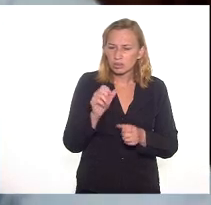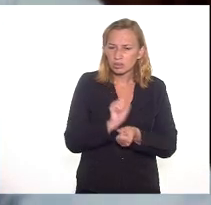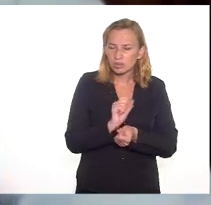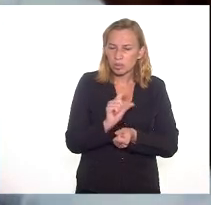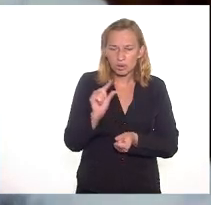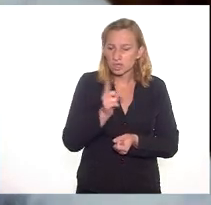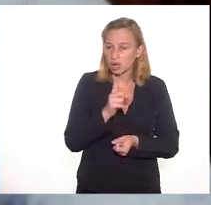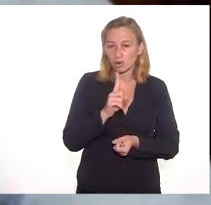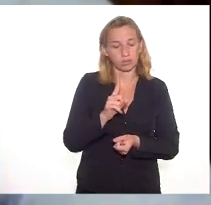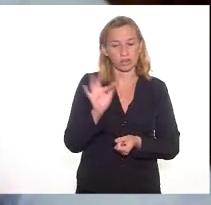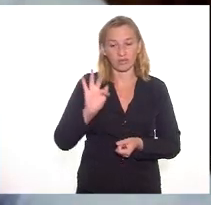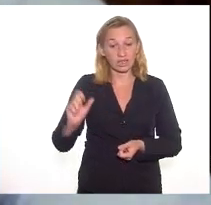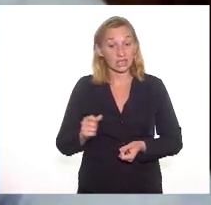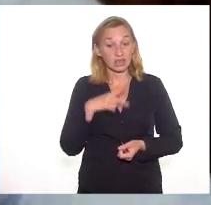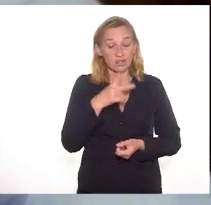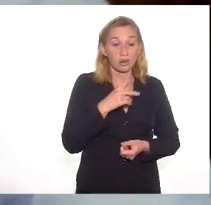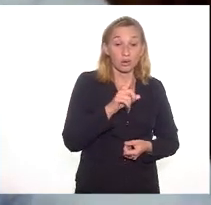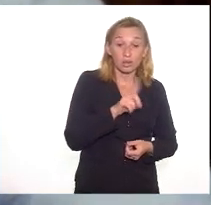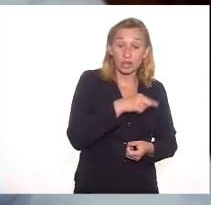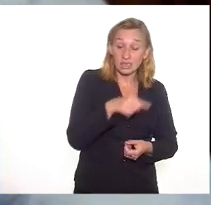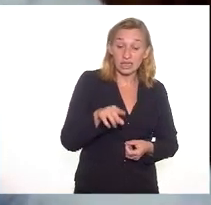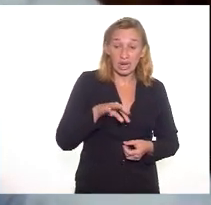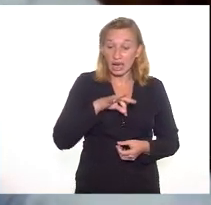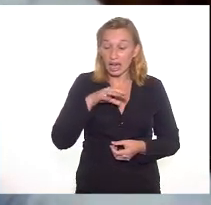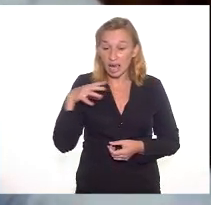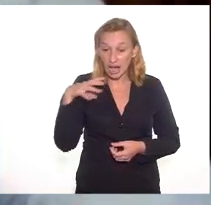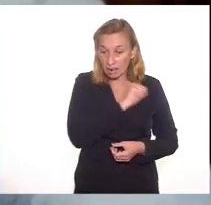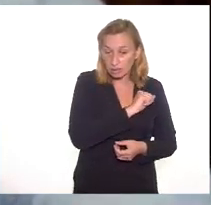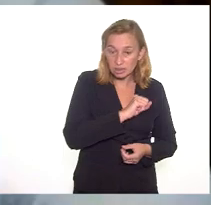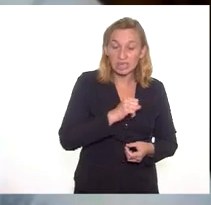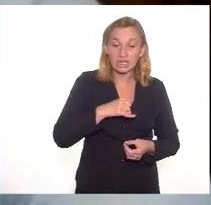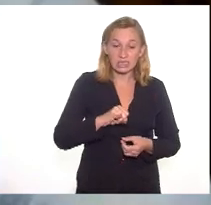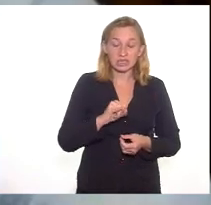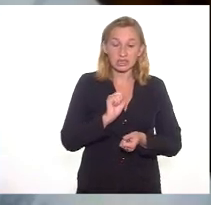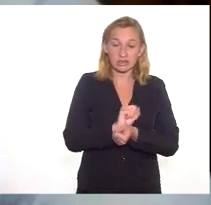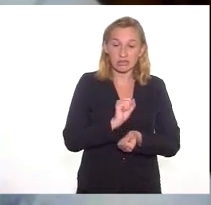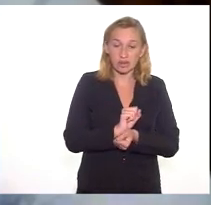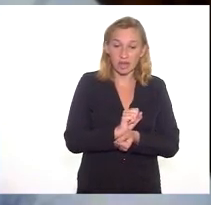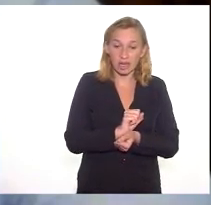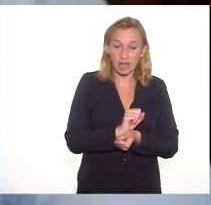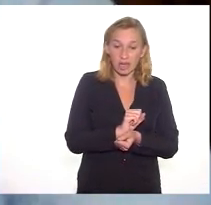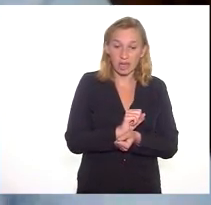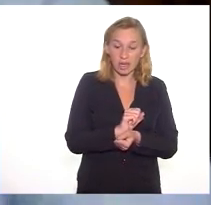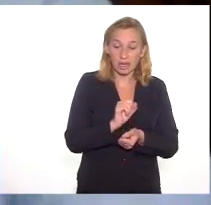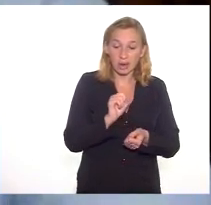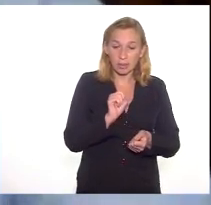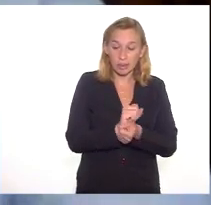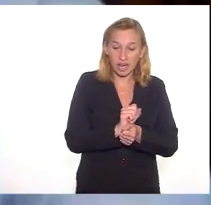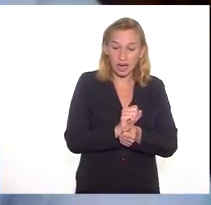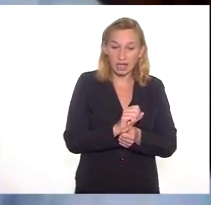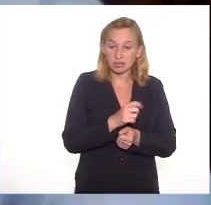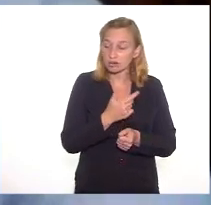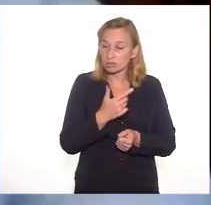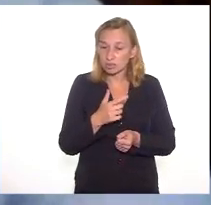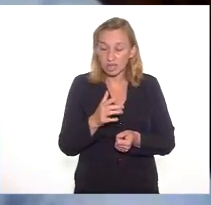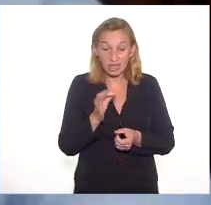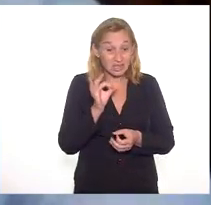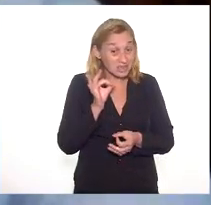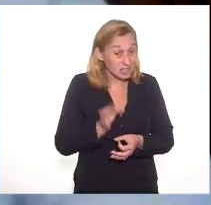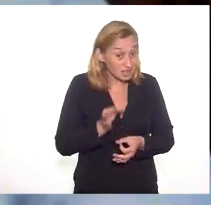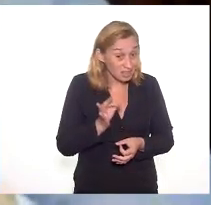não. Então, nós temos aqui um problema. Se houver a suspensão, ainda que não haja a certeza absoluta com o trânsito